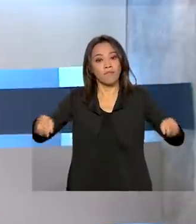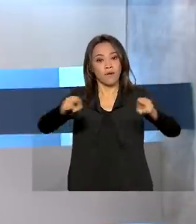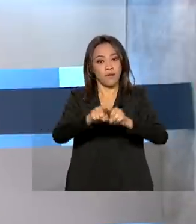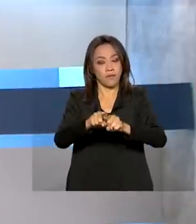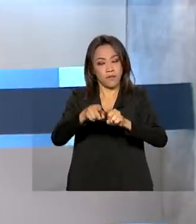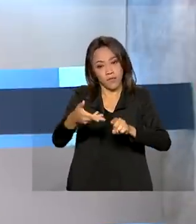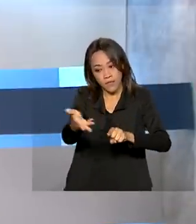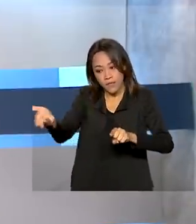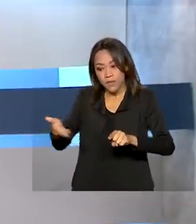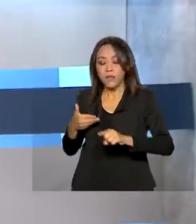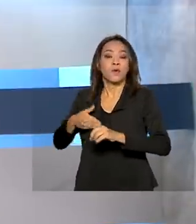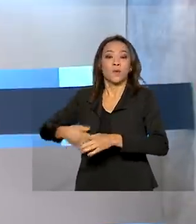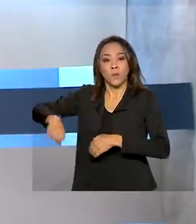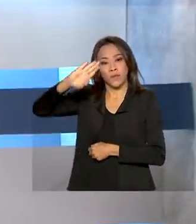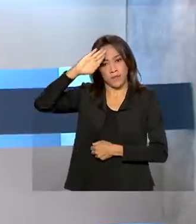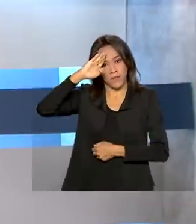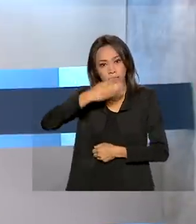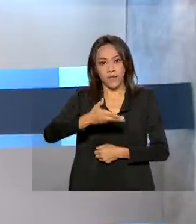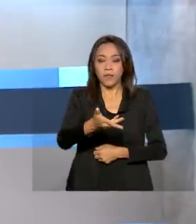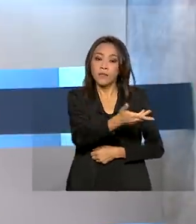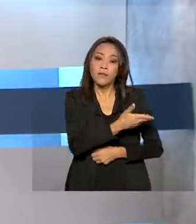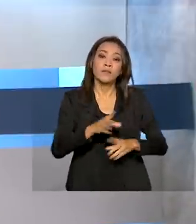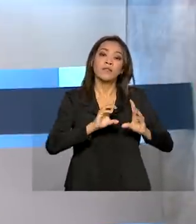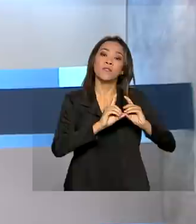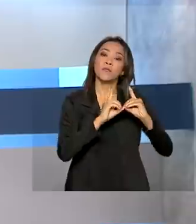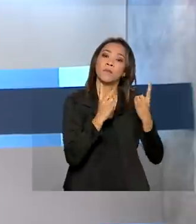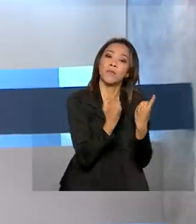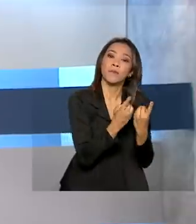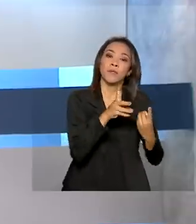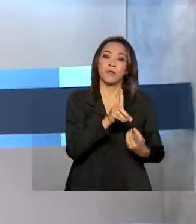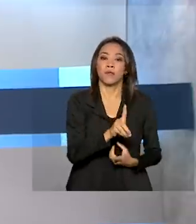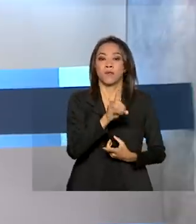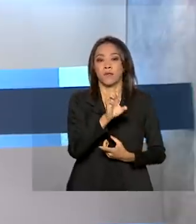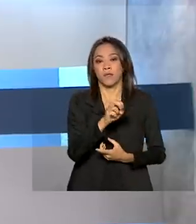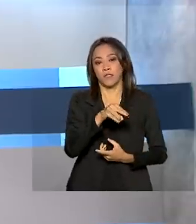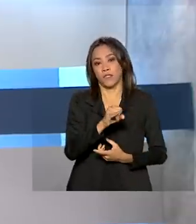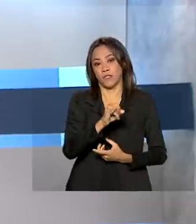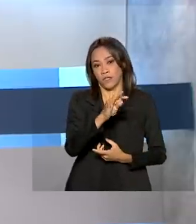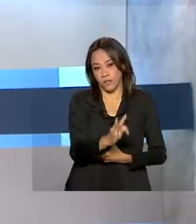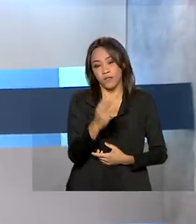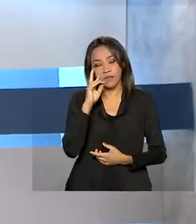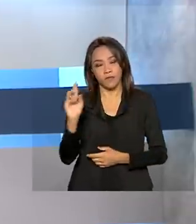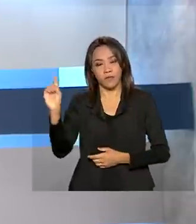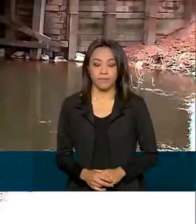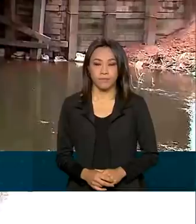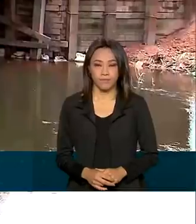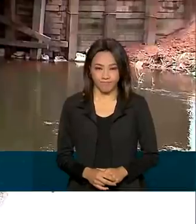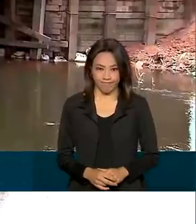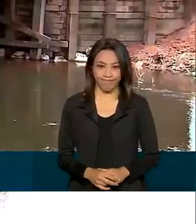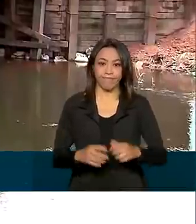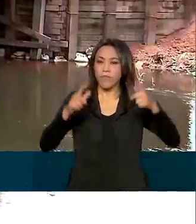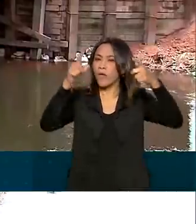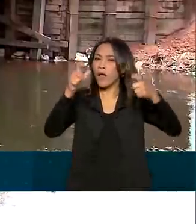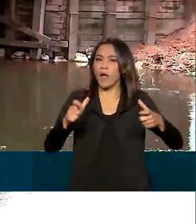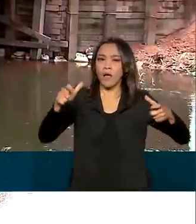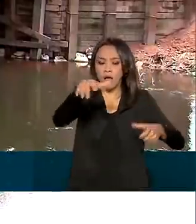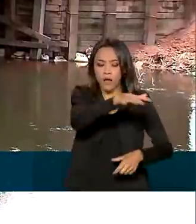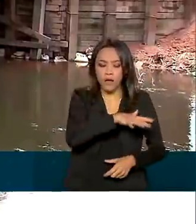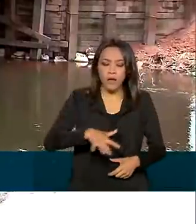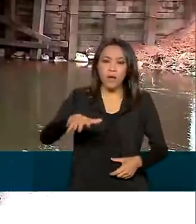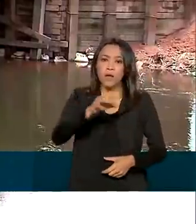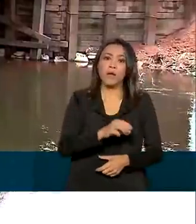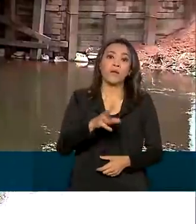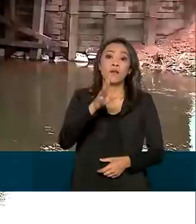Exército e o DENIT. O presidente Jair Bolsonaro foi até a região participar da entrega da ponte. Realizada no quilômetro